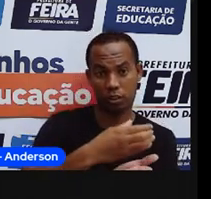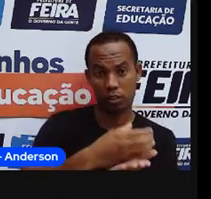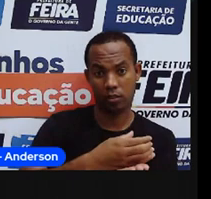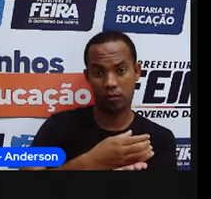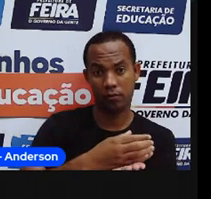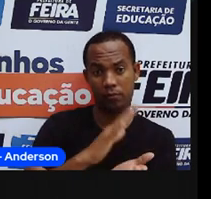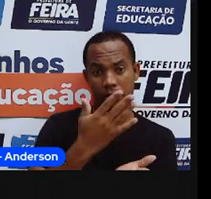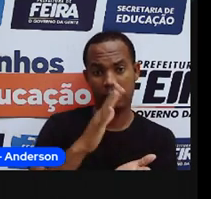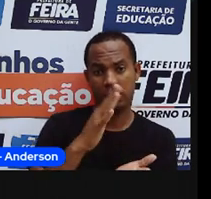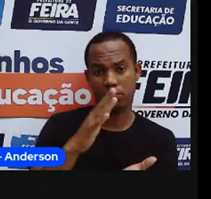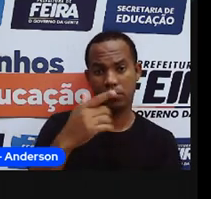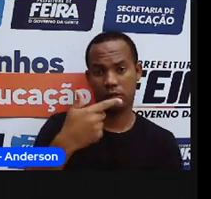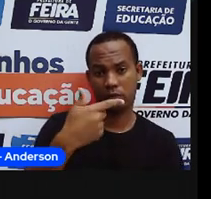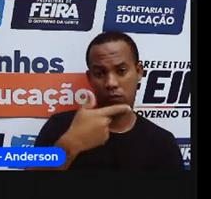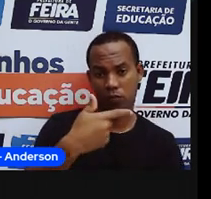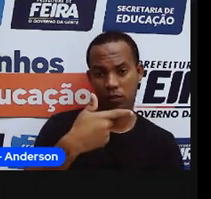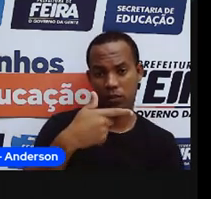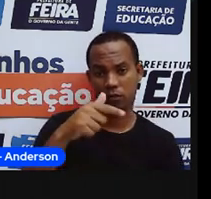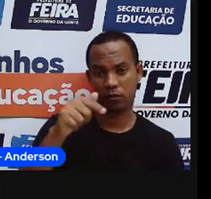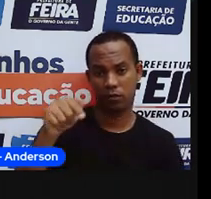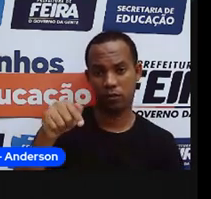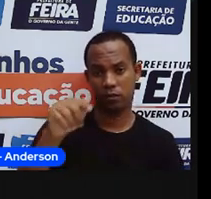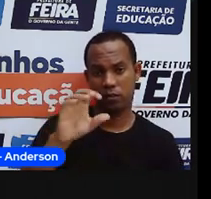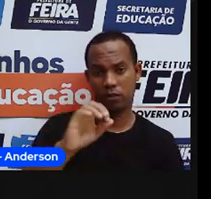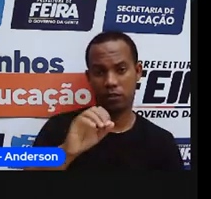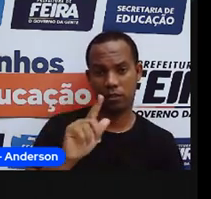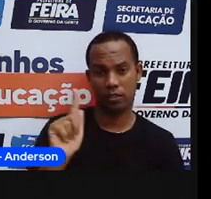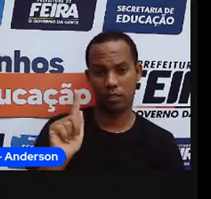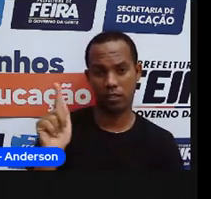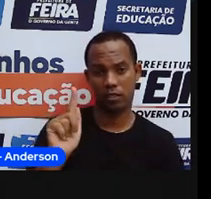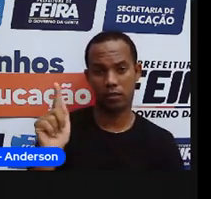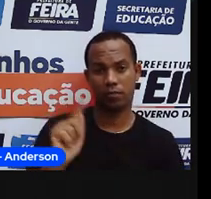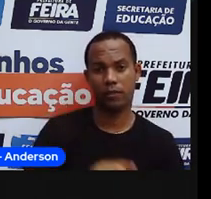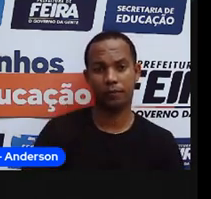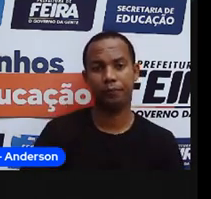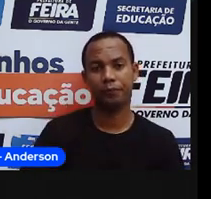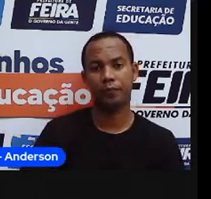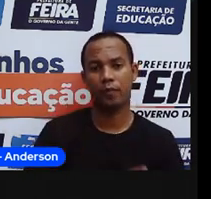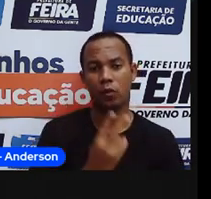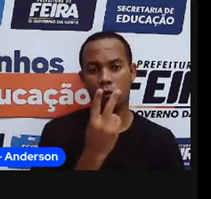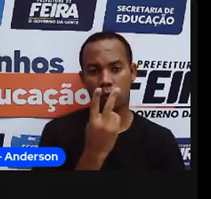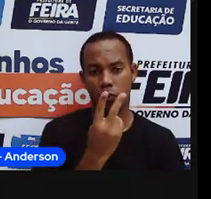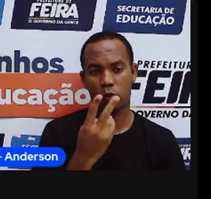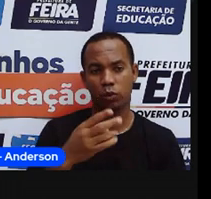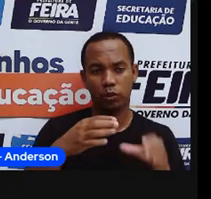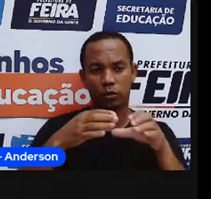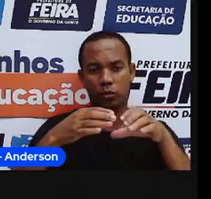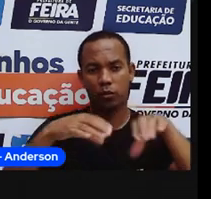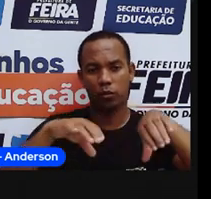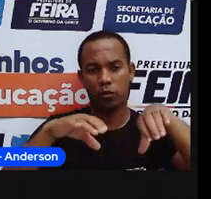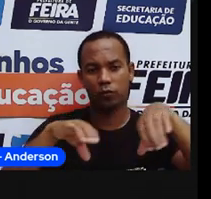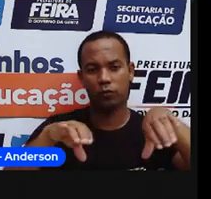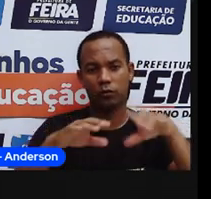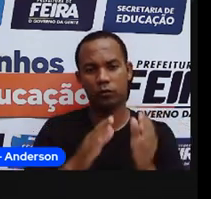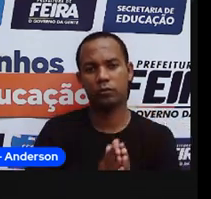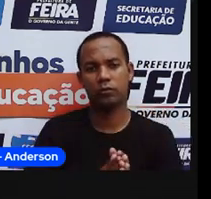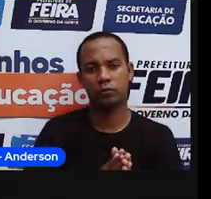quê? De 270 gramas. Dois ovos, né? E duas colheres de quê? De sopa